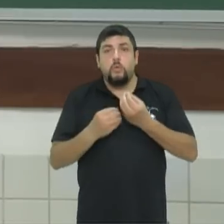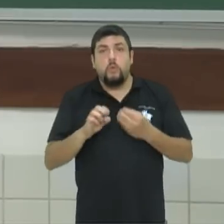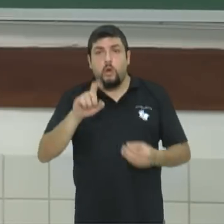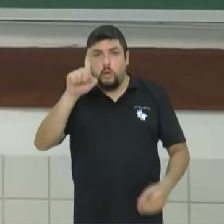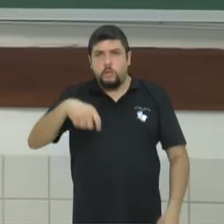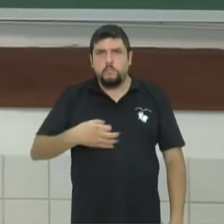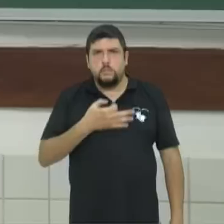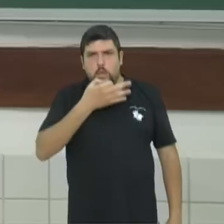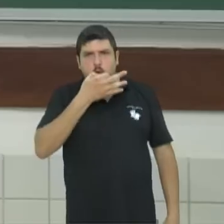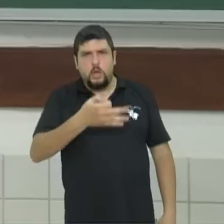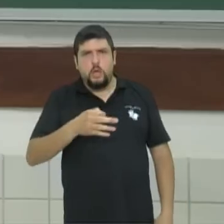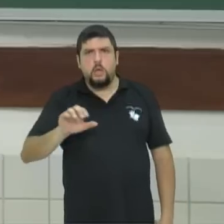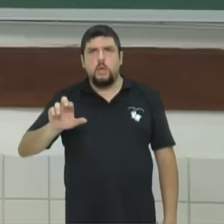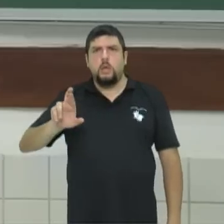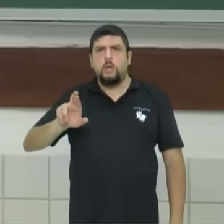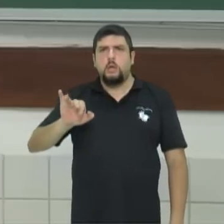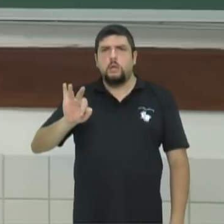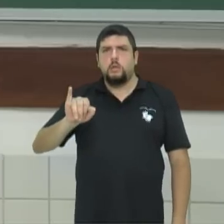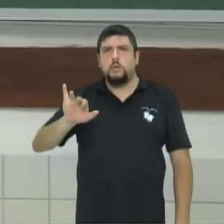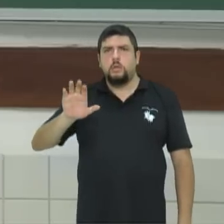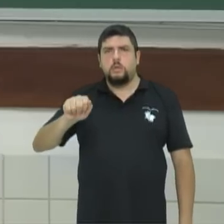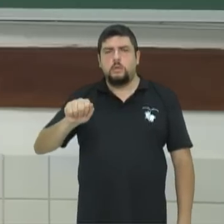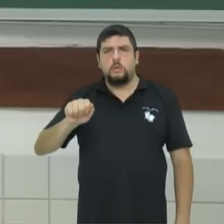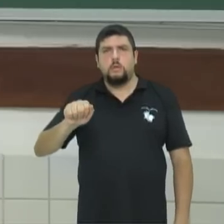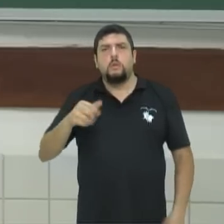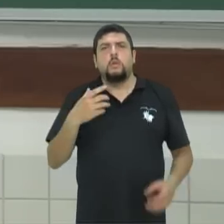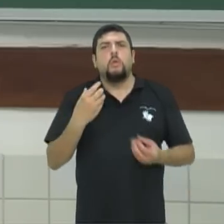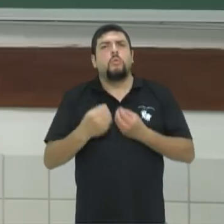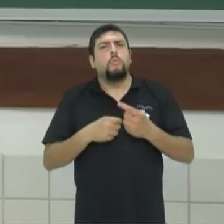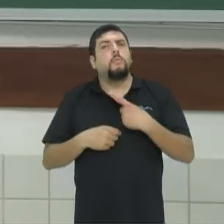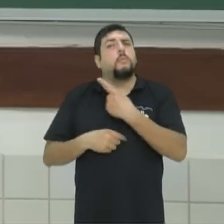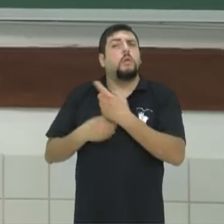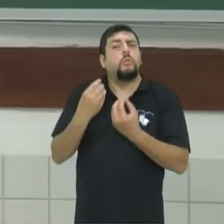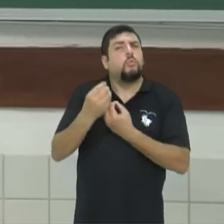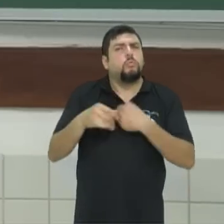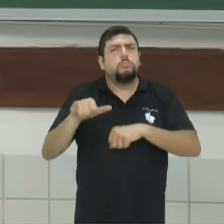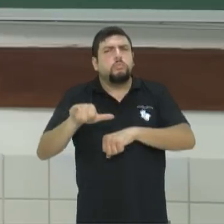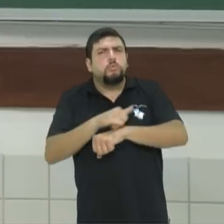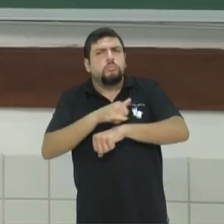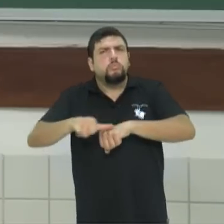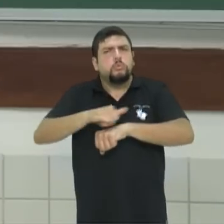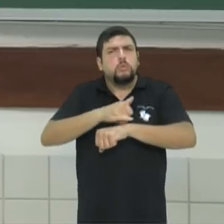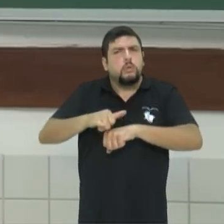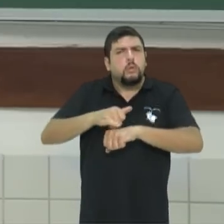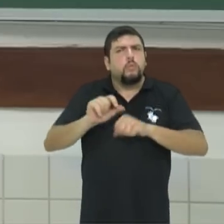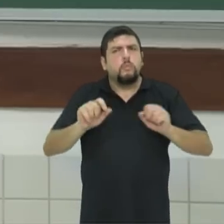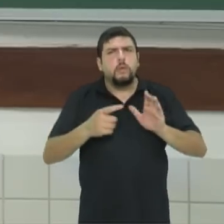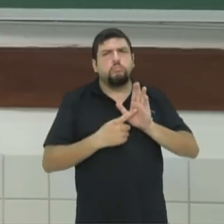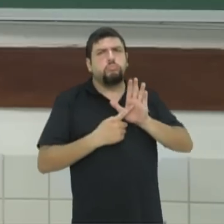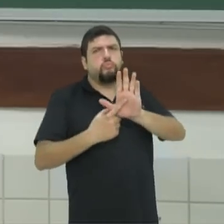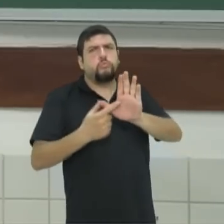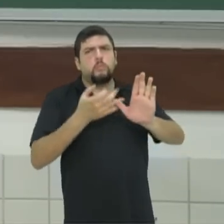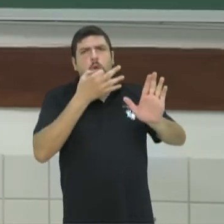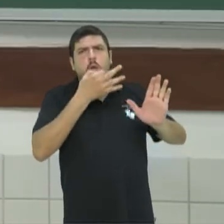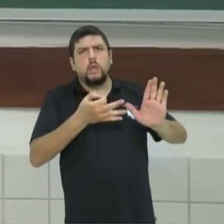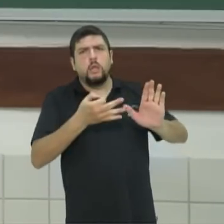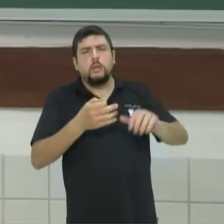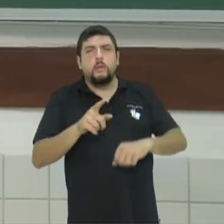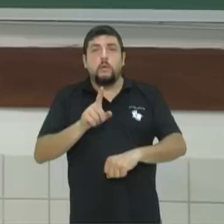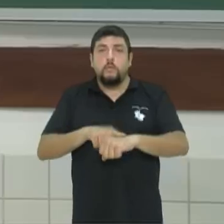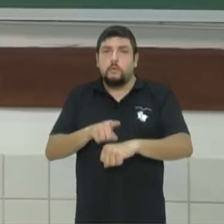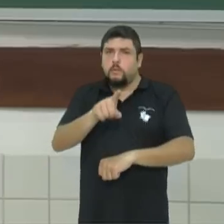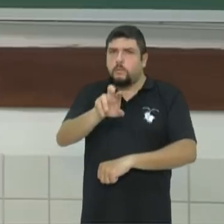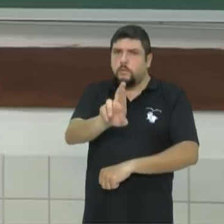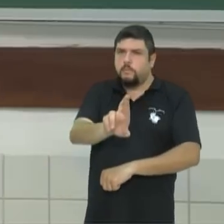sociedade, a algum aspecto da nossa sociedade. E ali, qual foi a estratégia utilizada pelo cartunista para elaborar essa crítica? Um tempo para